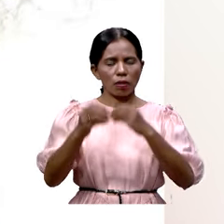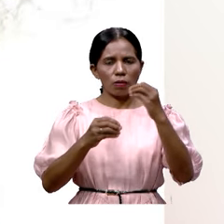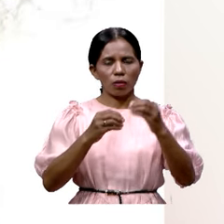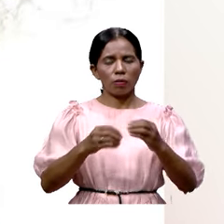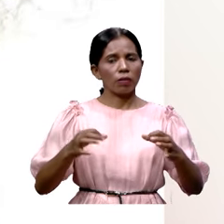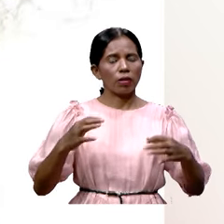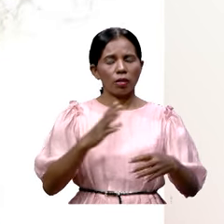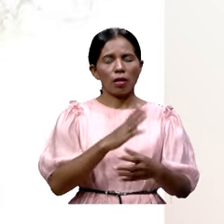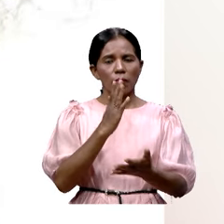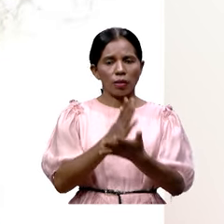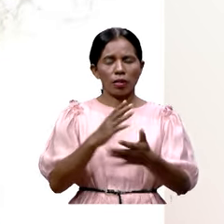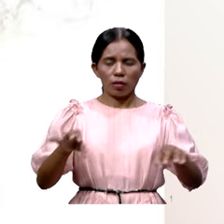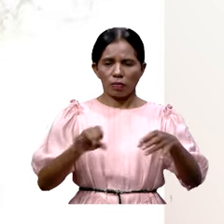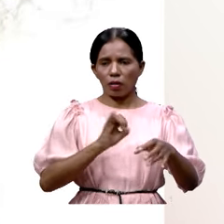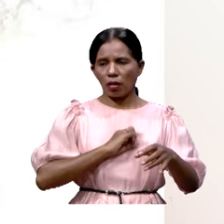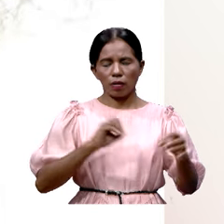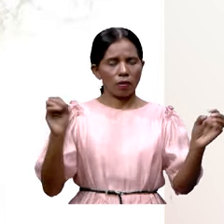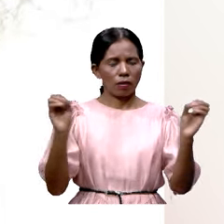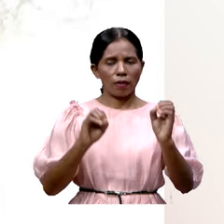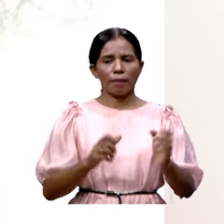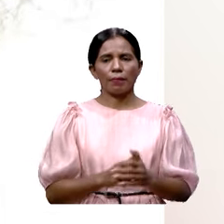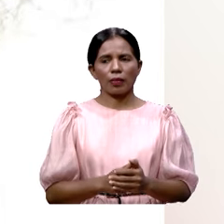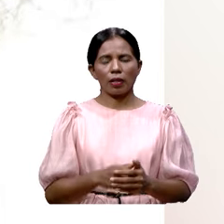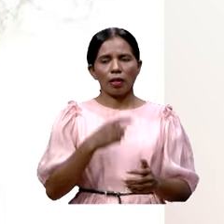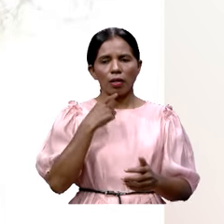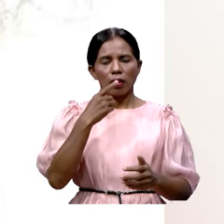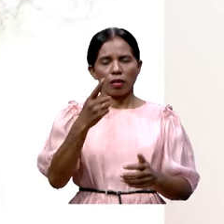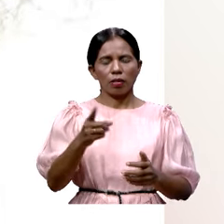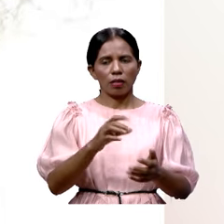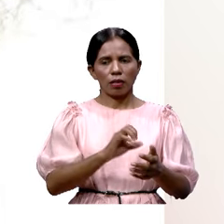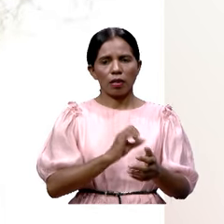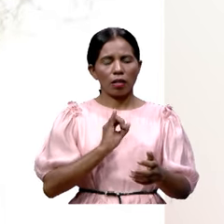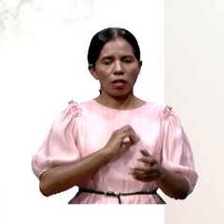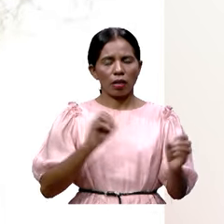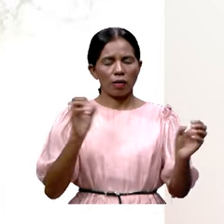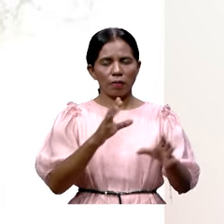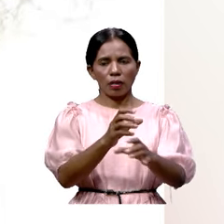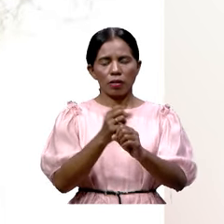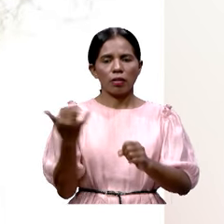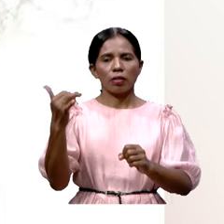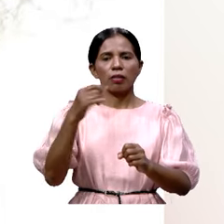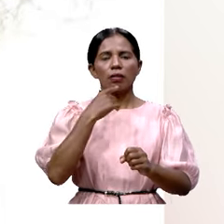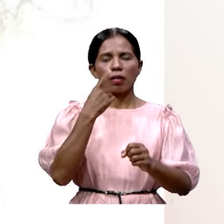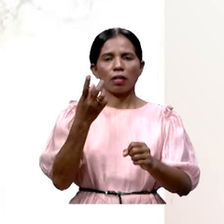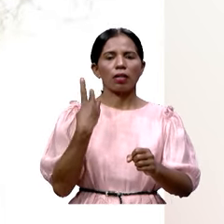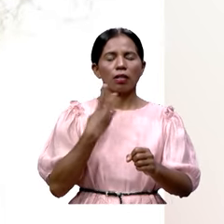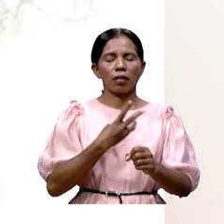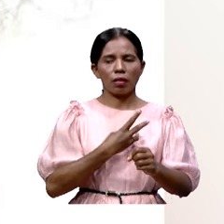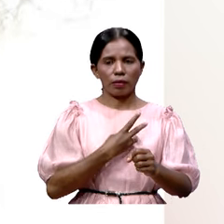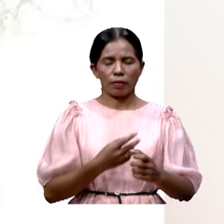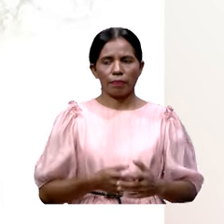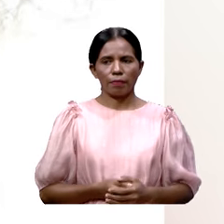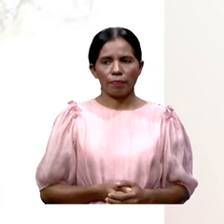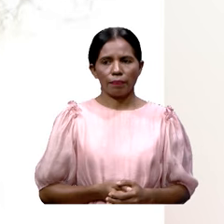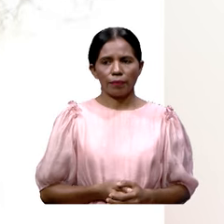u seiden hau koi fo reform fo ten dan reform hau la amila sini da mesira fo ten dan reforma